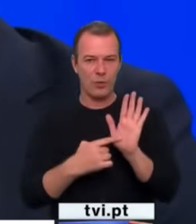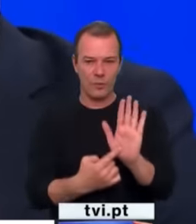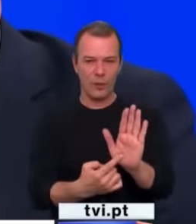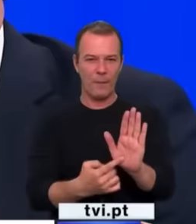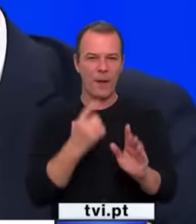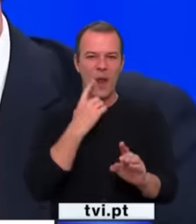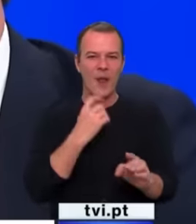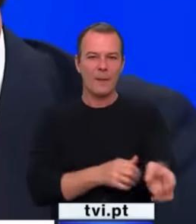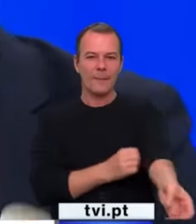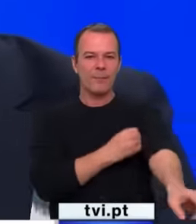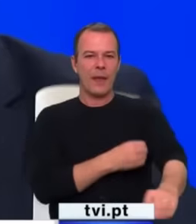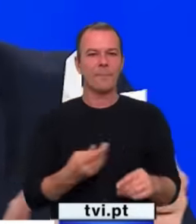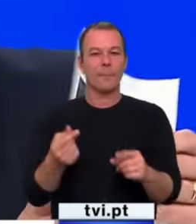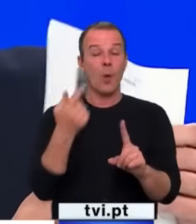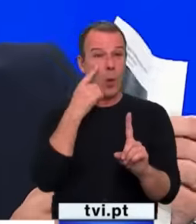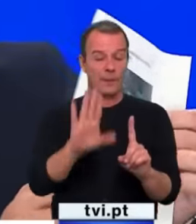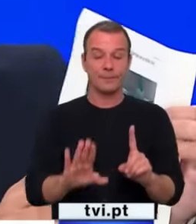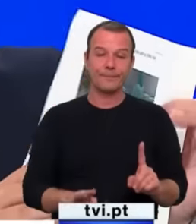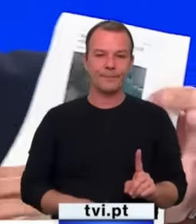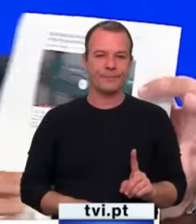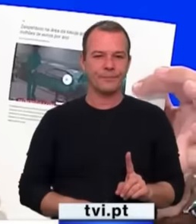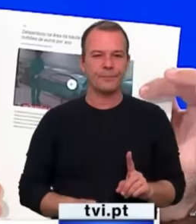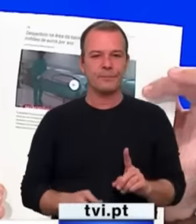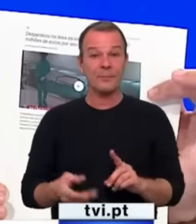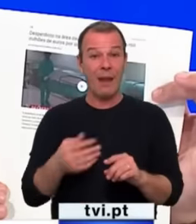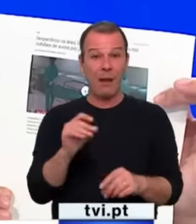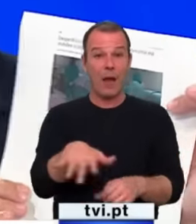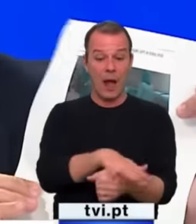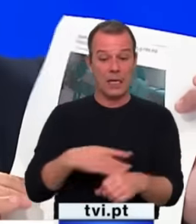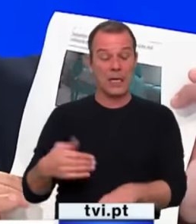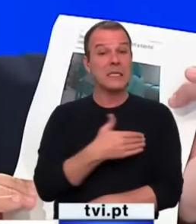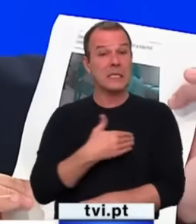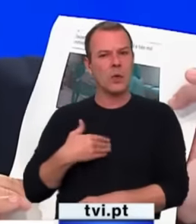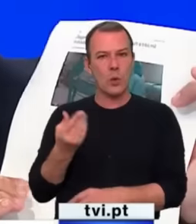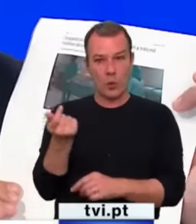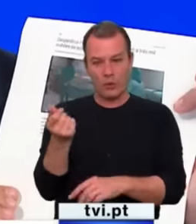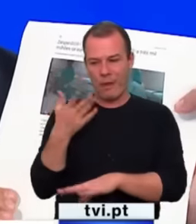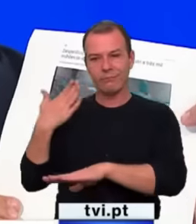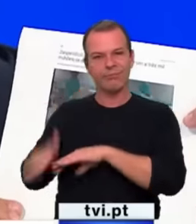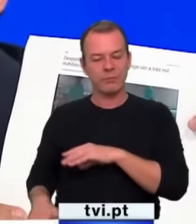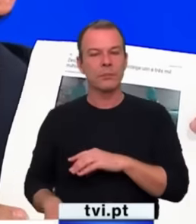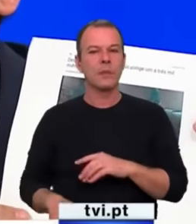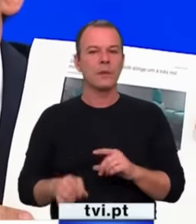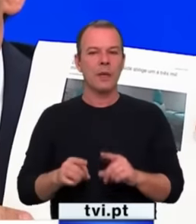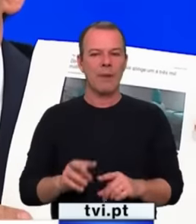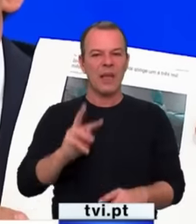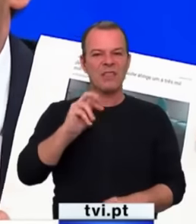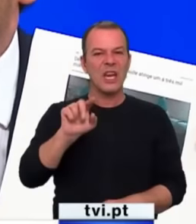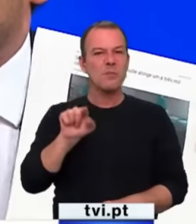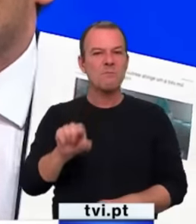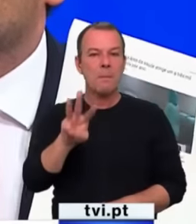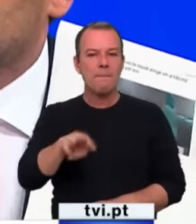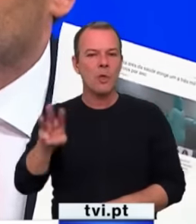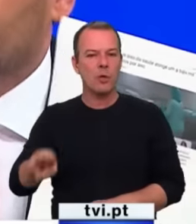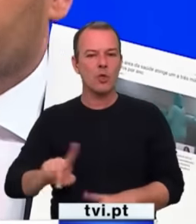Pedro Nuno Santos habituado na TAP e na CP. Mas olha, o desperdício na área da saúde, atinge 1 a 3 mil milhões por ano. Pedro